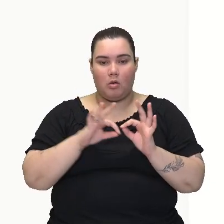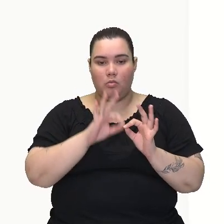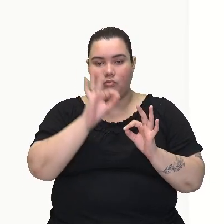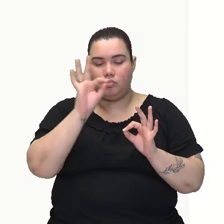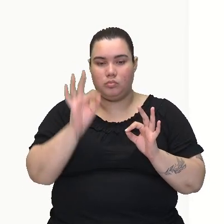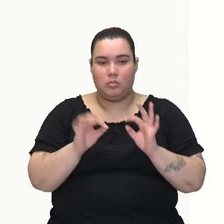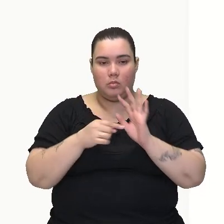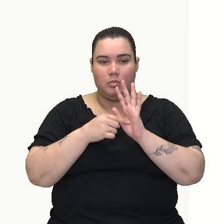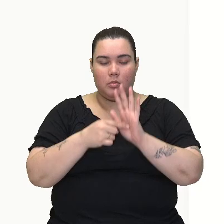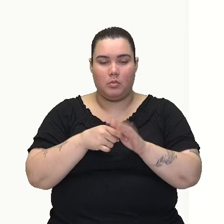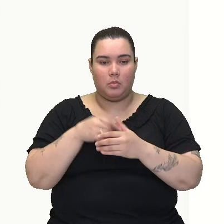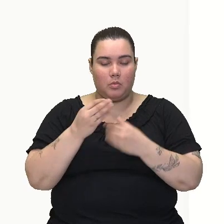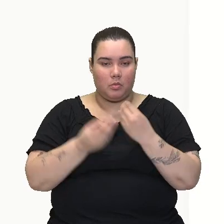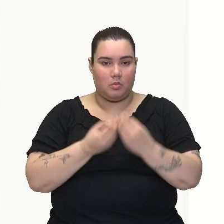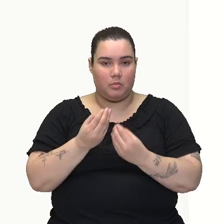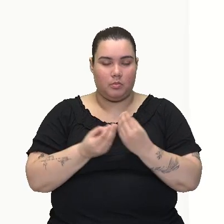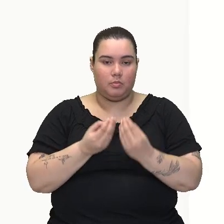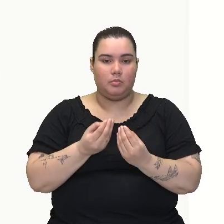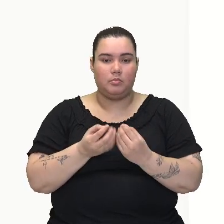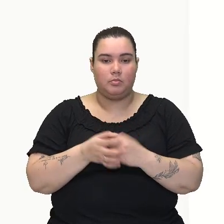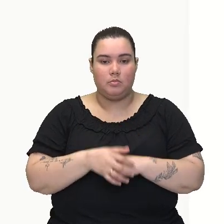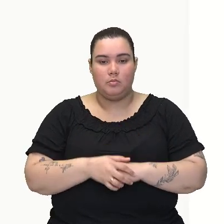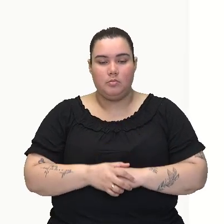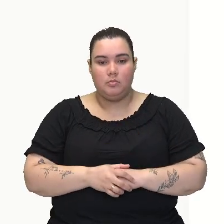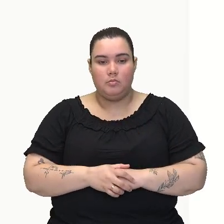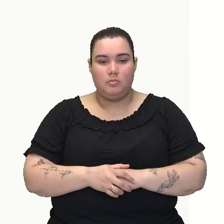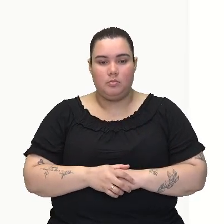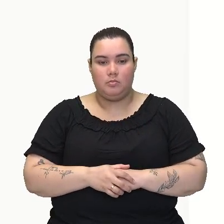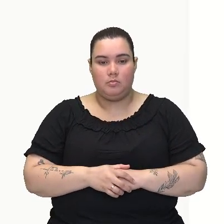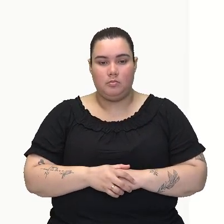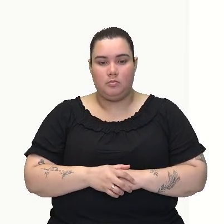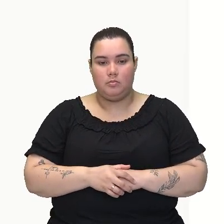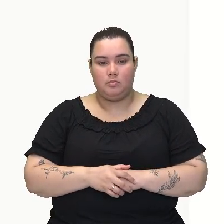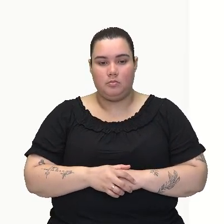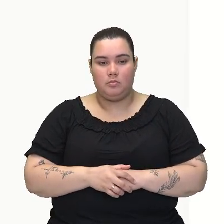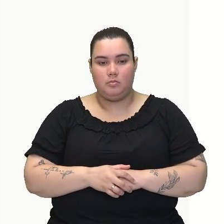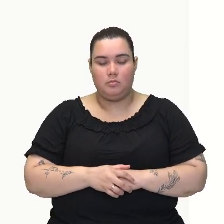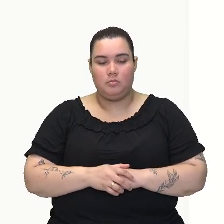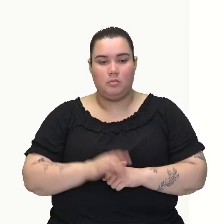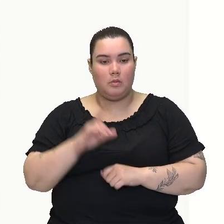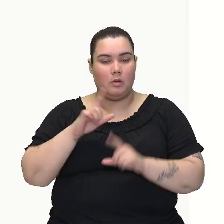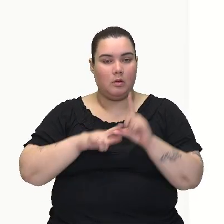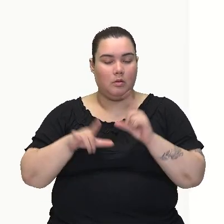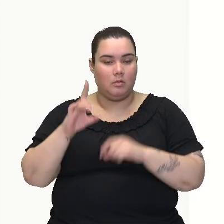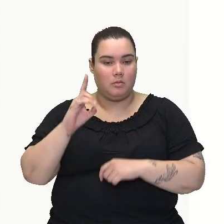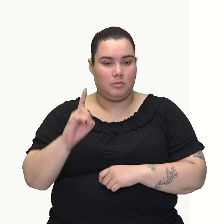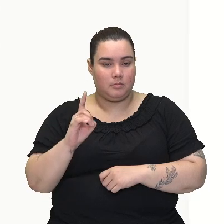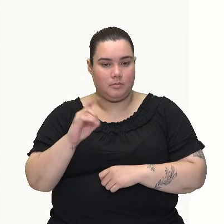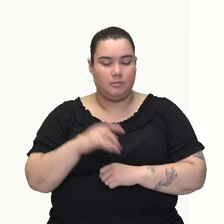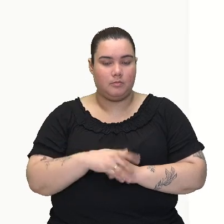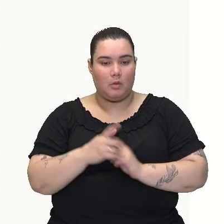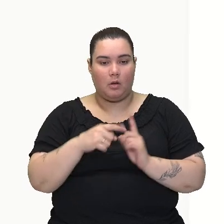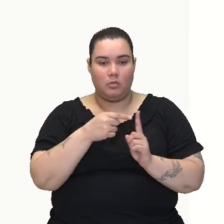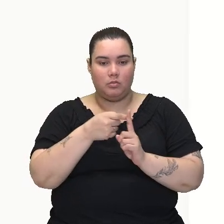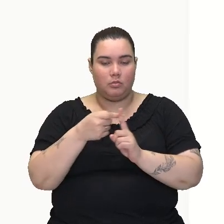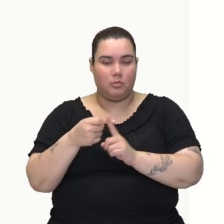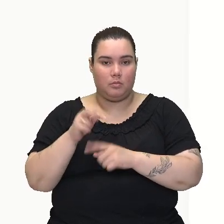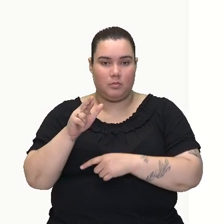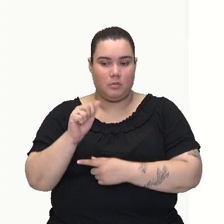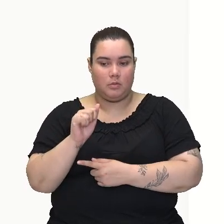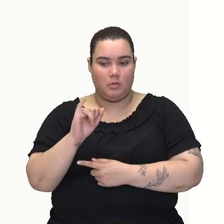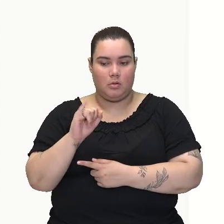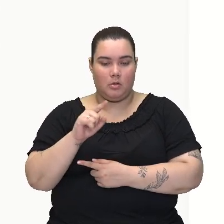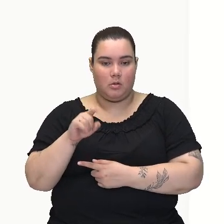né? Conforme nós já conversamos, tá? Letra D, a soma das raízes